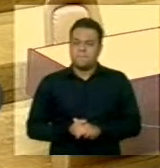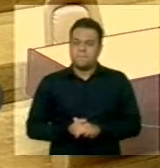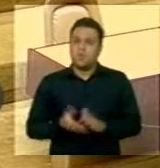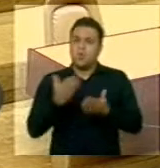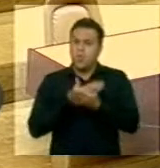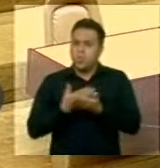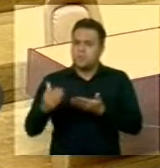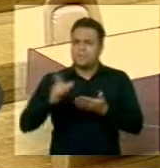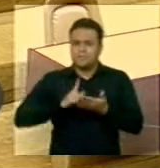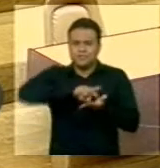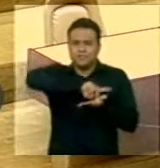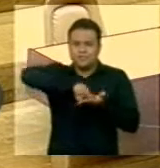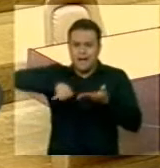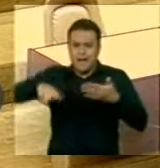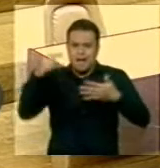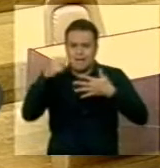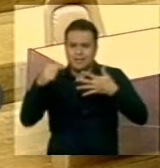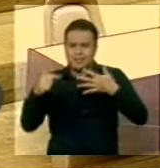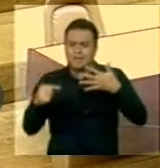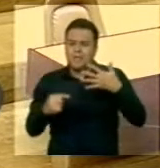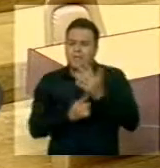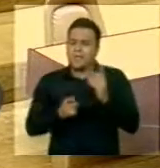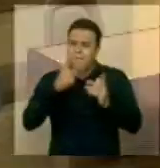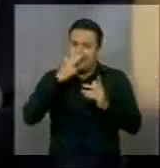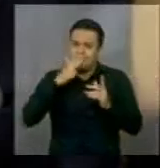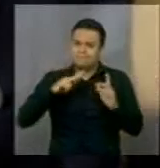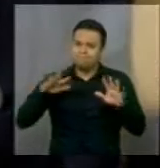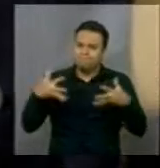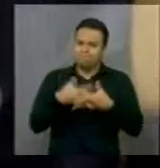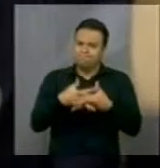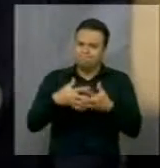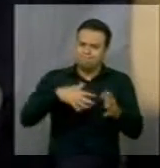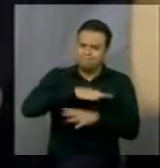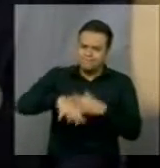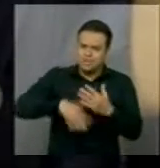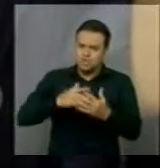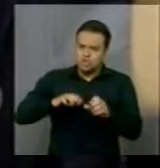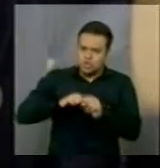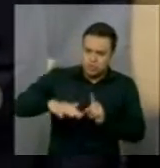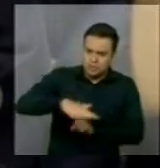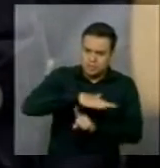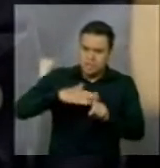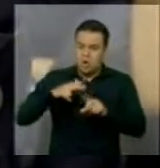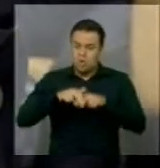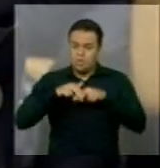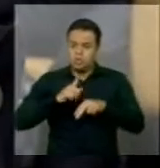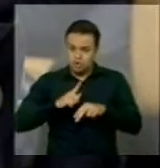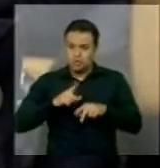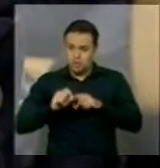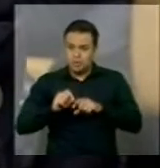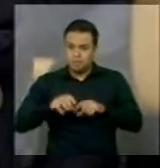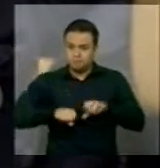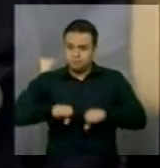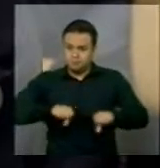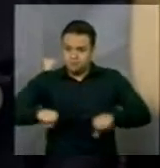aspectos diretamente ligados a um ambiente de desordem social. Com isso, o que se tinha era a grilagem de terras,